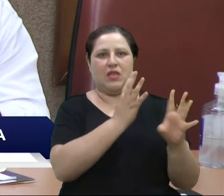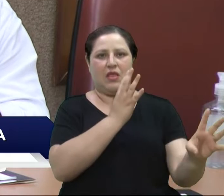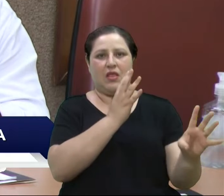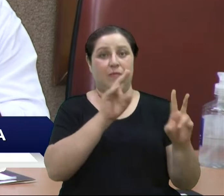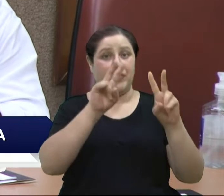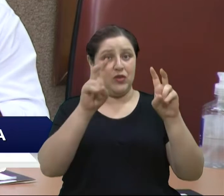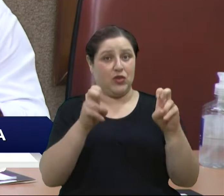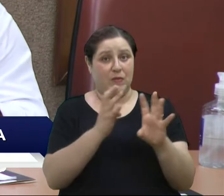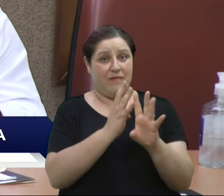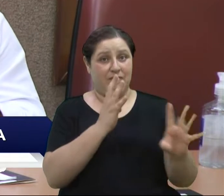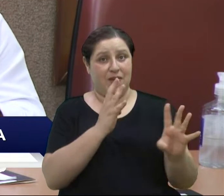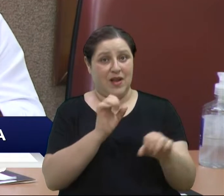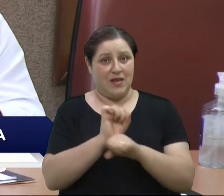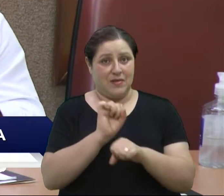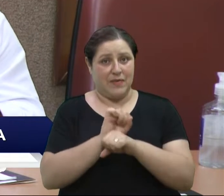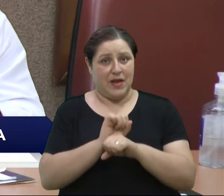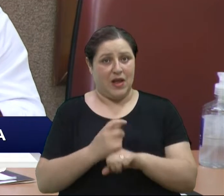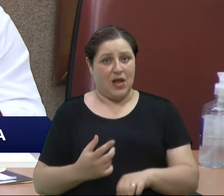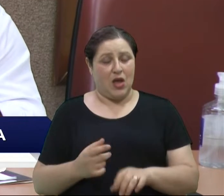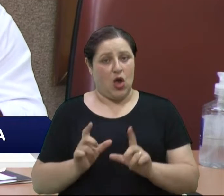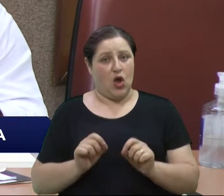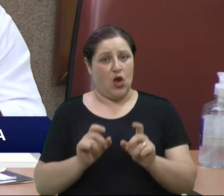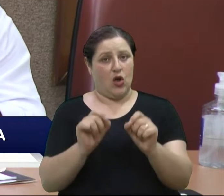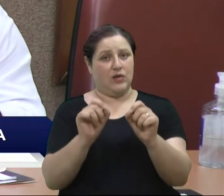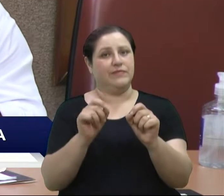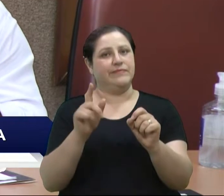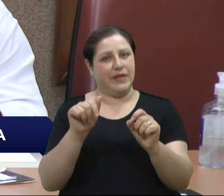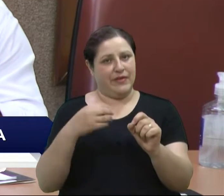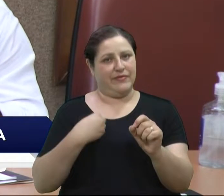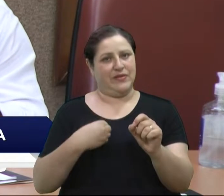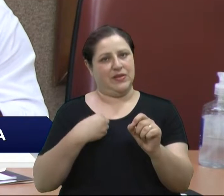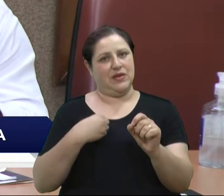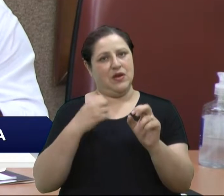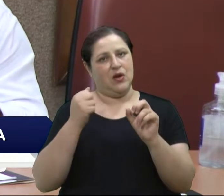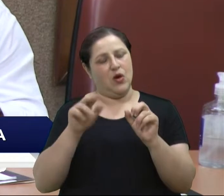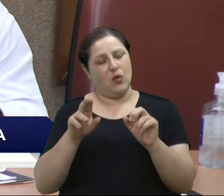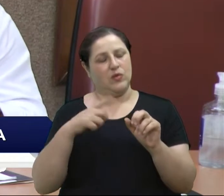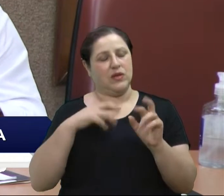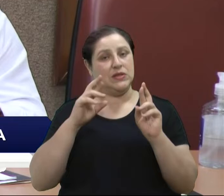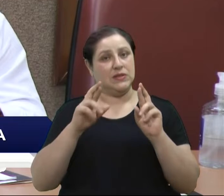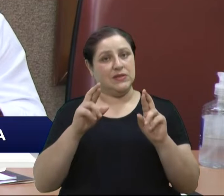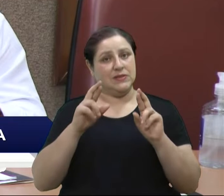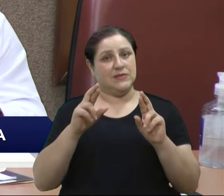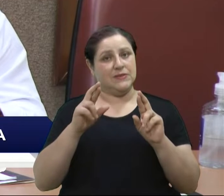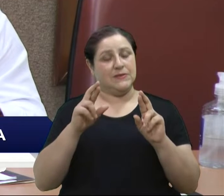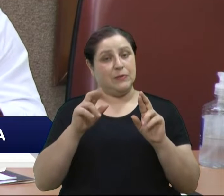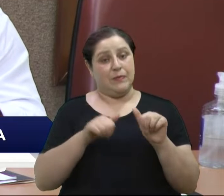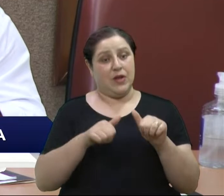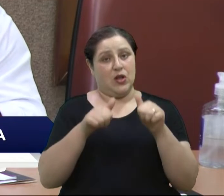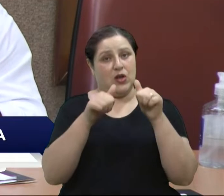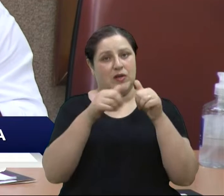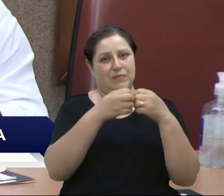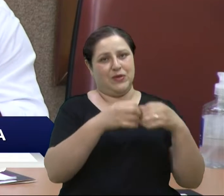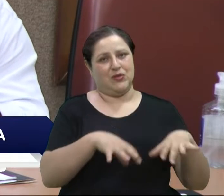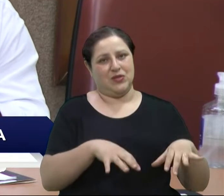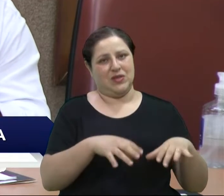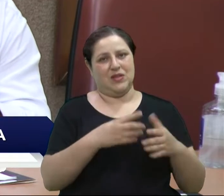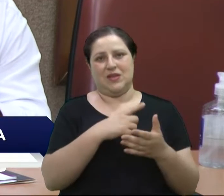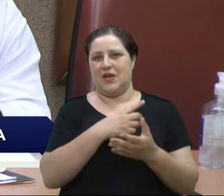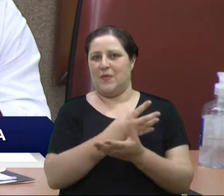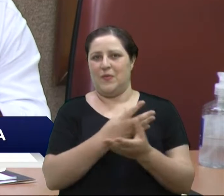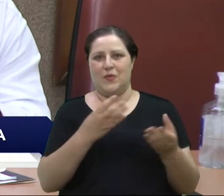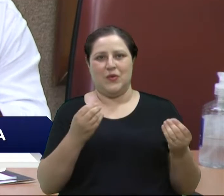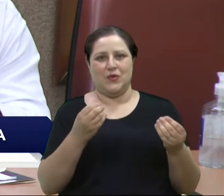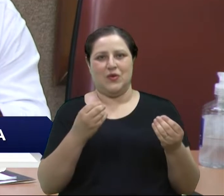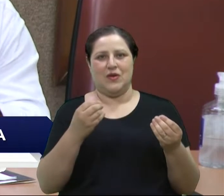por exemplo, é vidas. Ou prognóstico de melhora prejudicado. E a gente tem visto muito. Tem